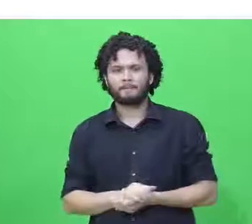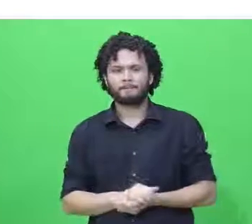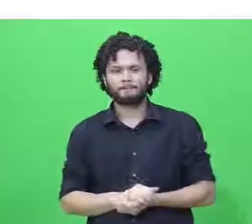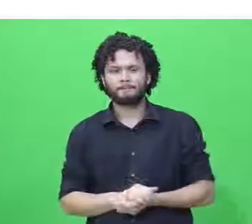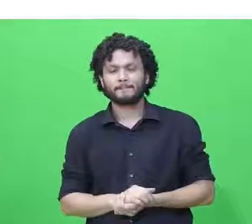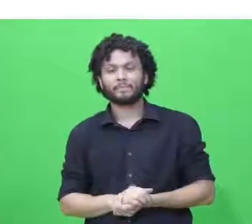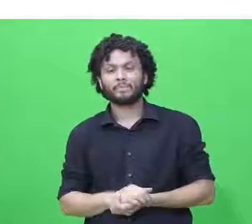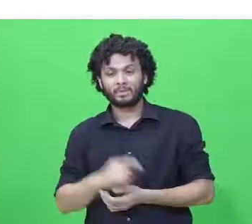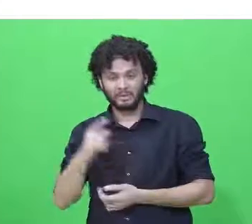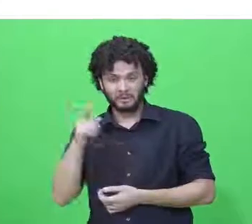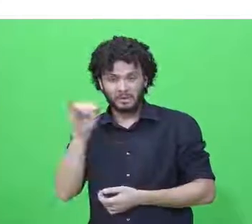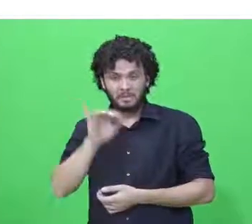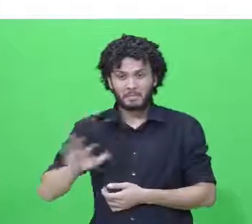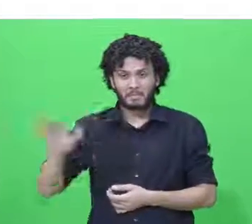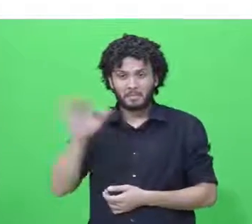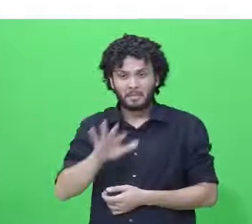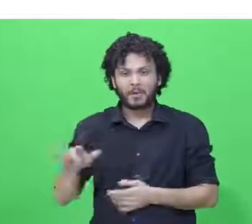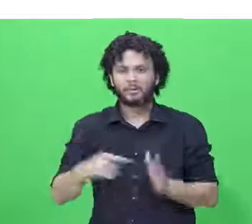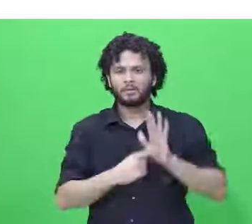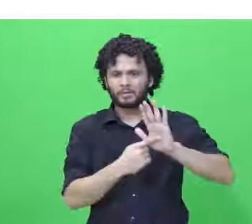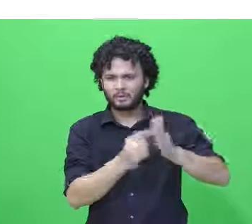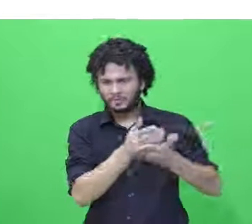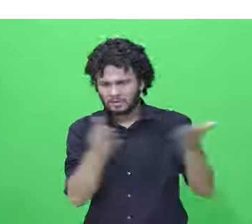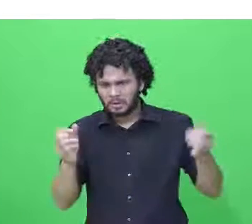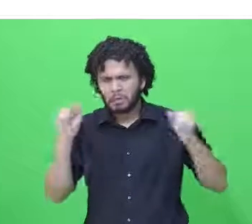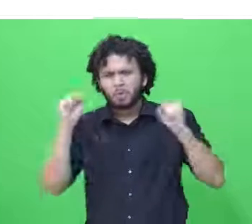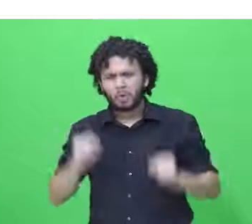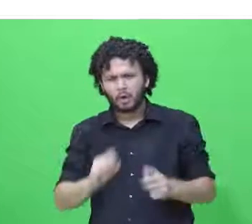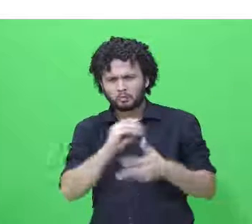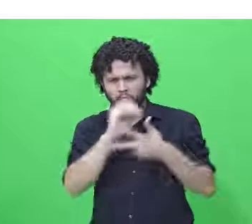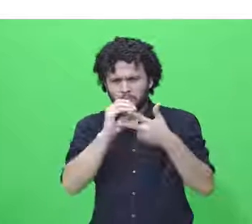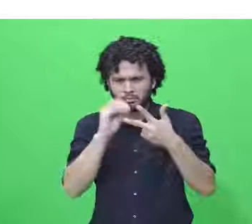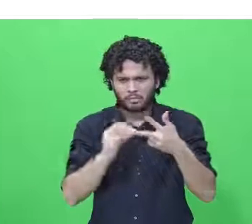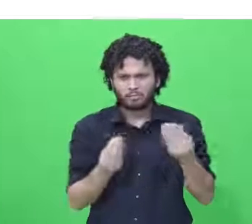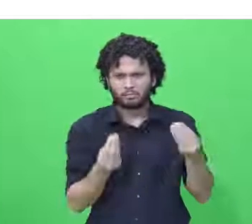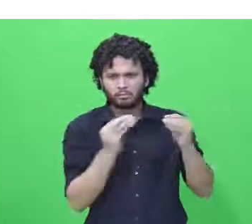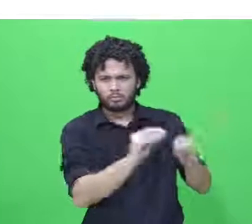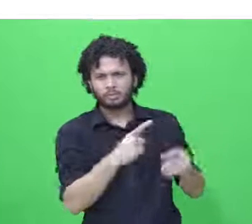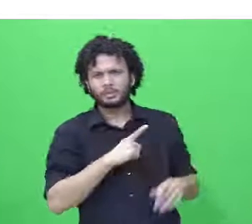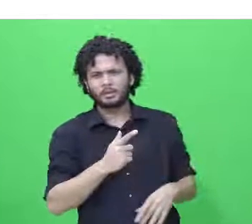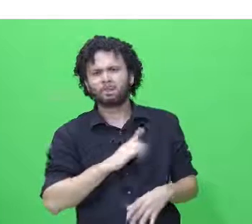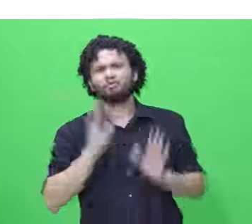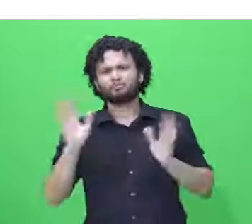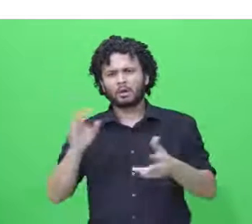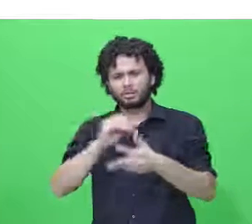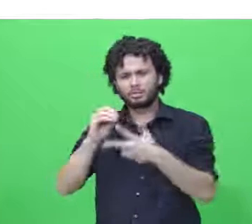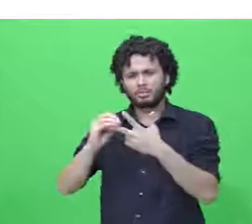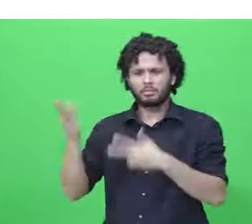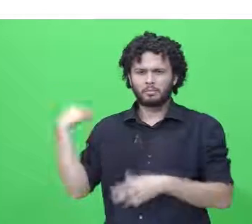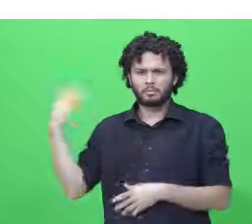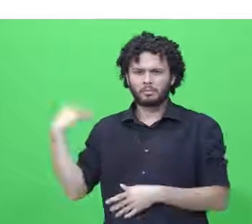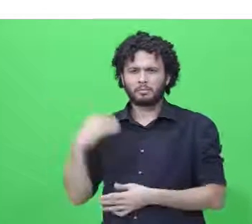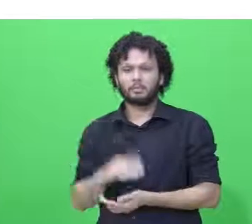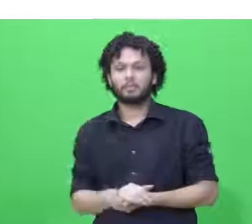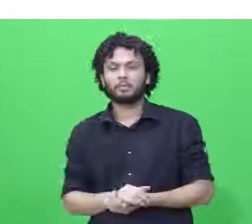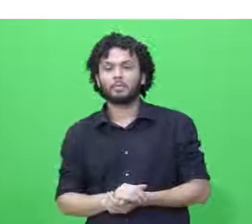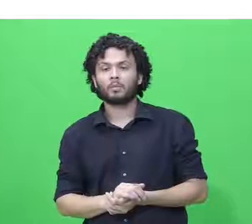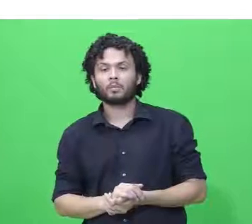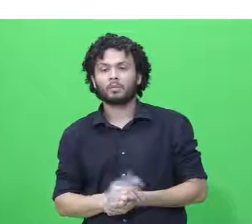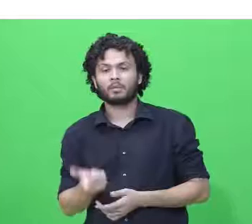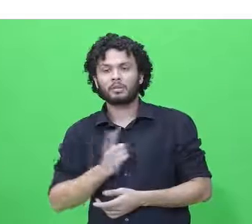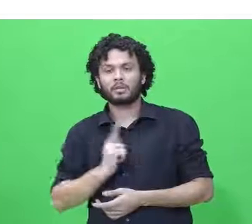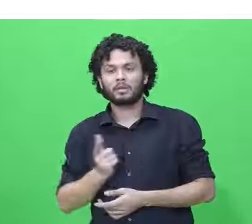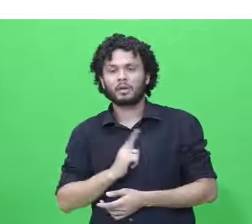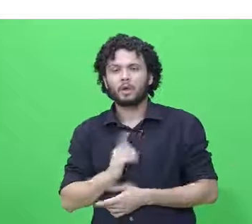Essas imagens, então, que eu passei para vocês, qualquer uma delas podem cair, não só, né, e já, inclusive já caíram, então, em alguns vestibulares. A gente tem, olha